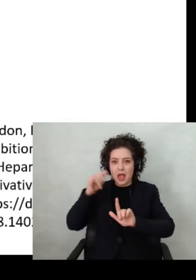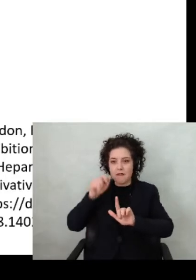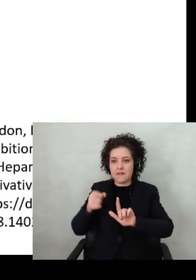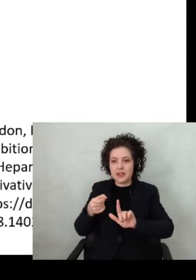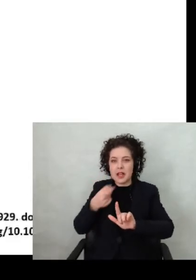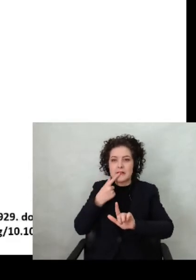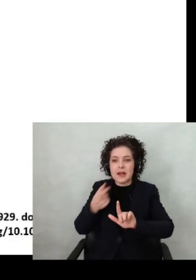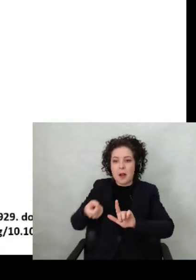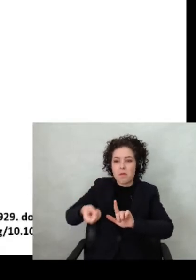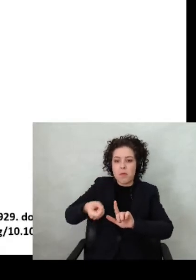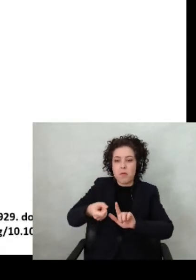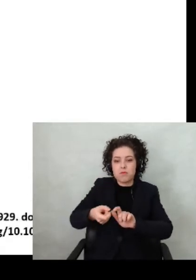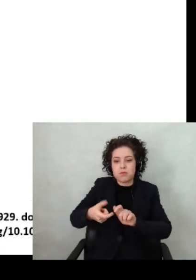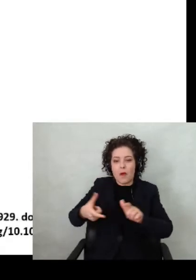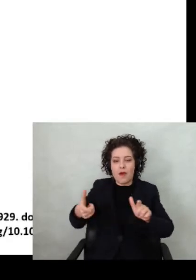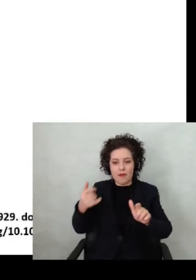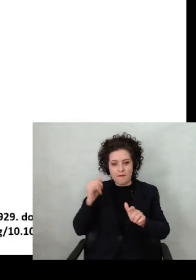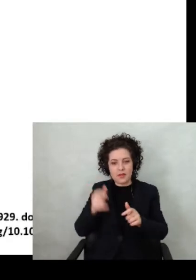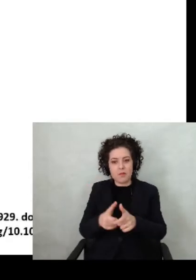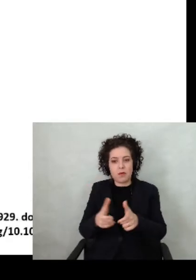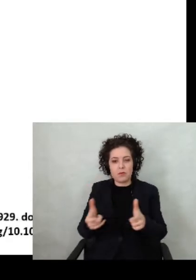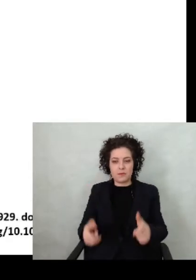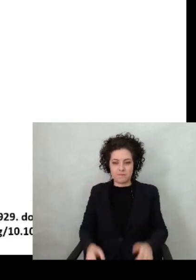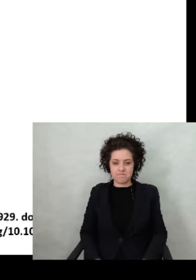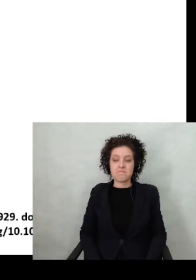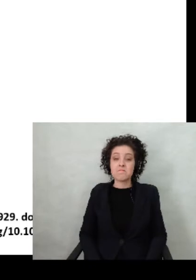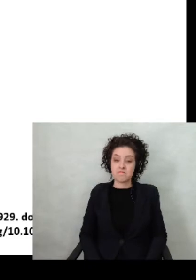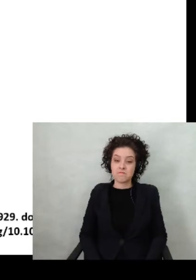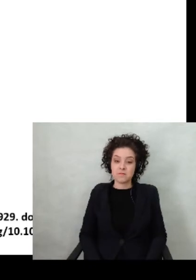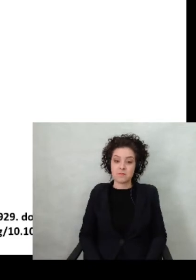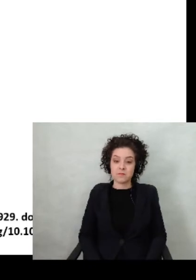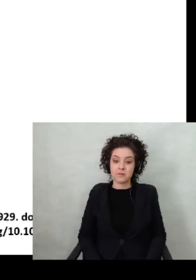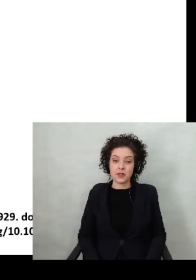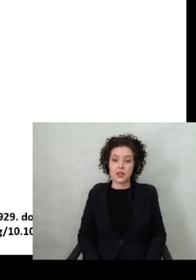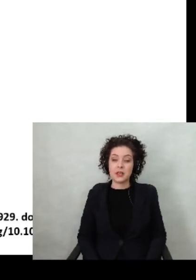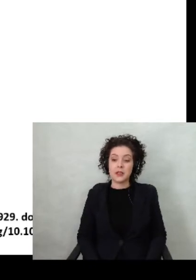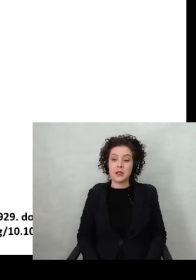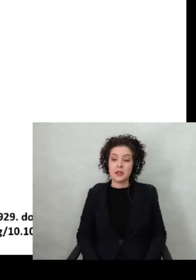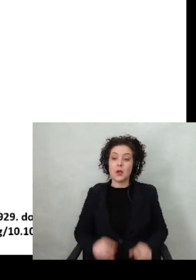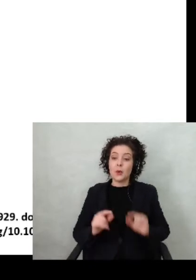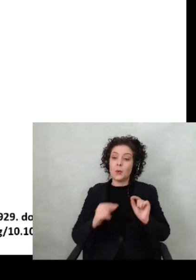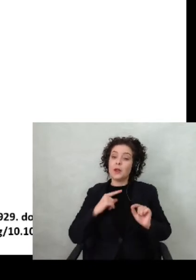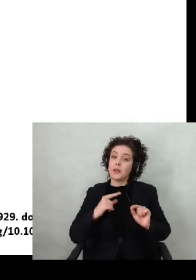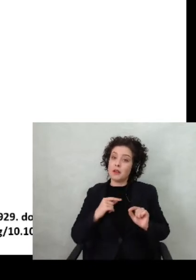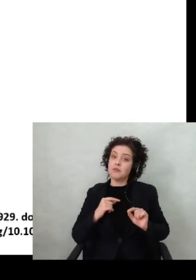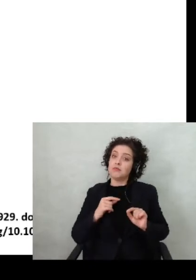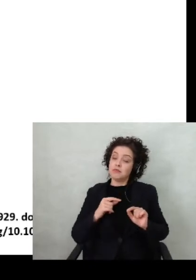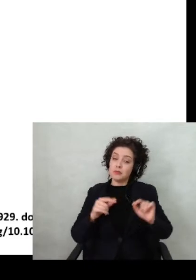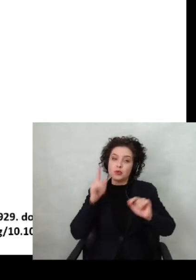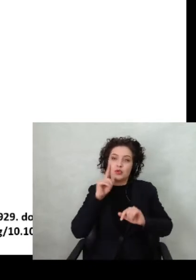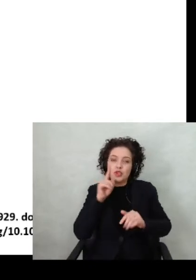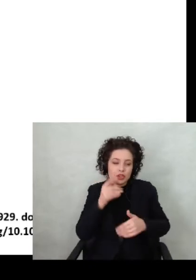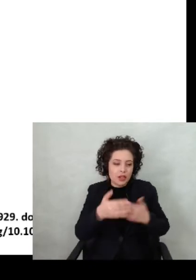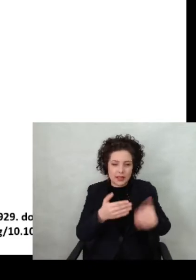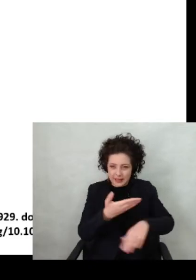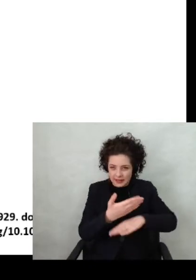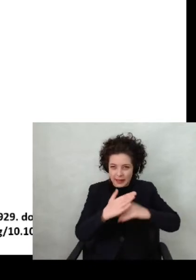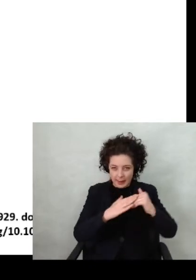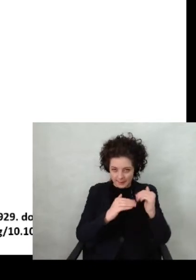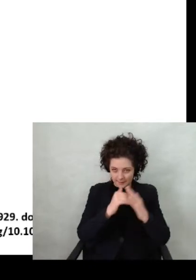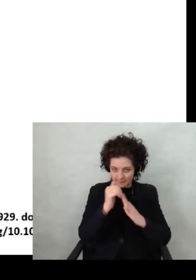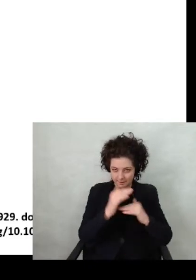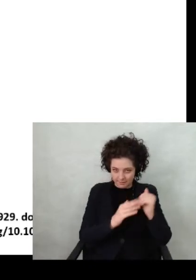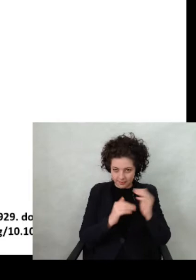célula pelas heparinas. O que nós temos na clínica, no dia a dia, são perguntas que precisam